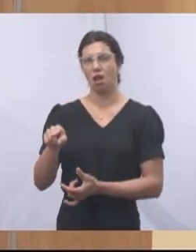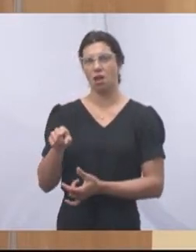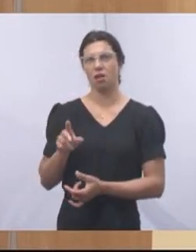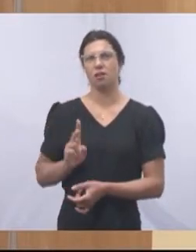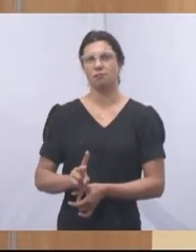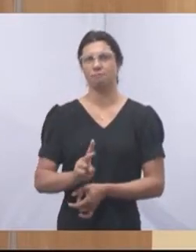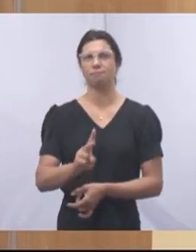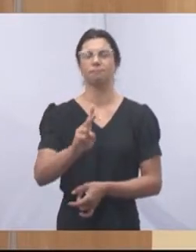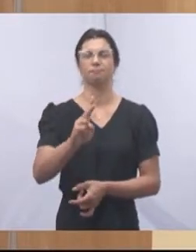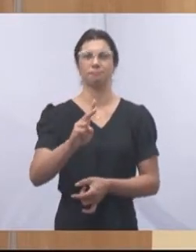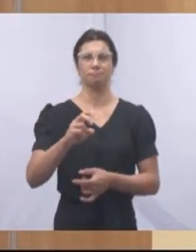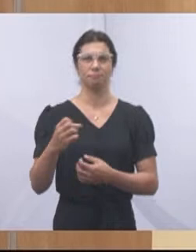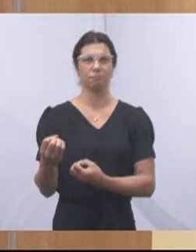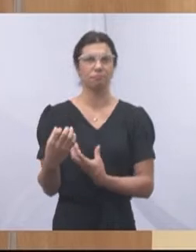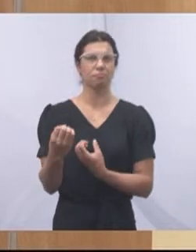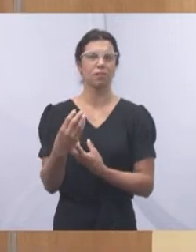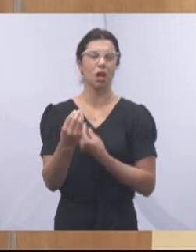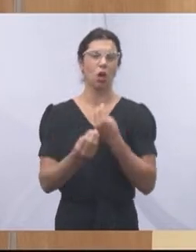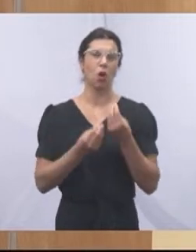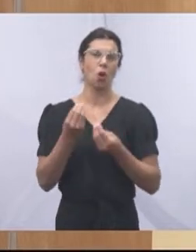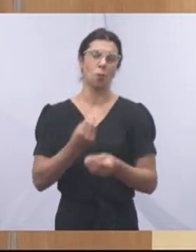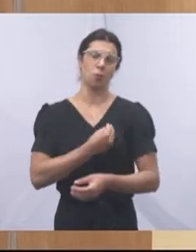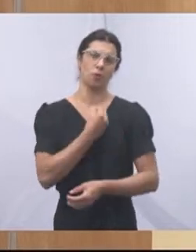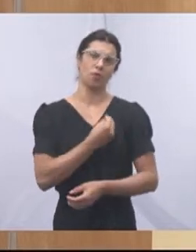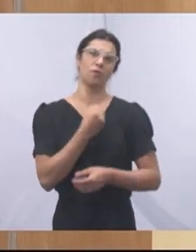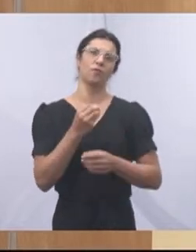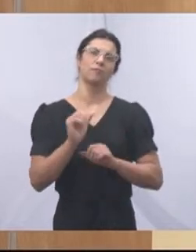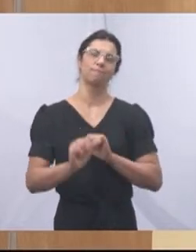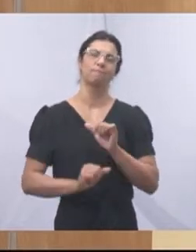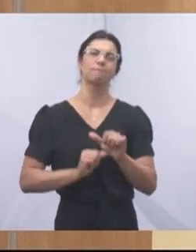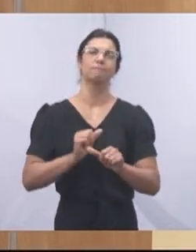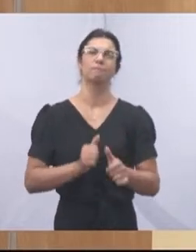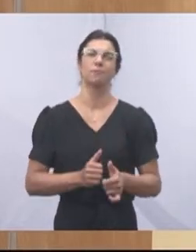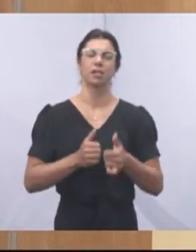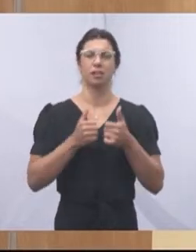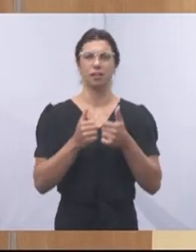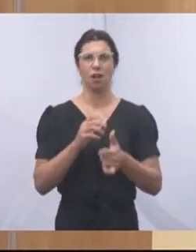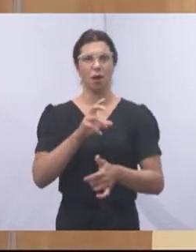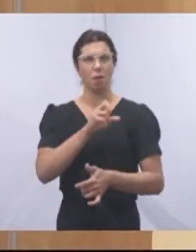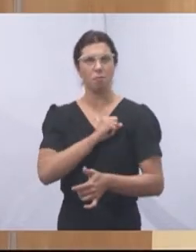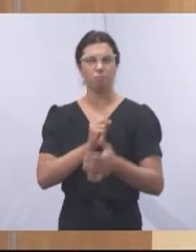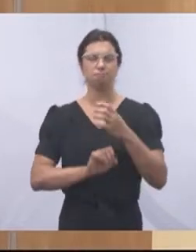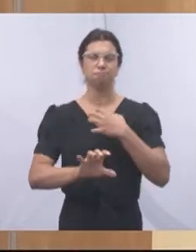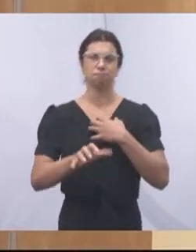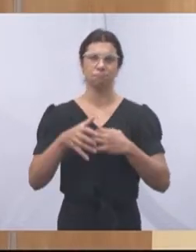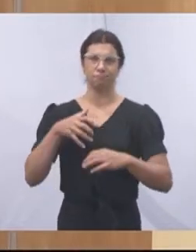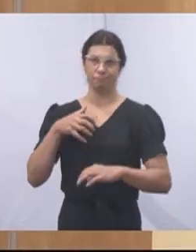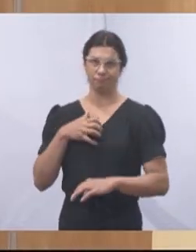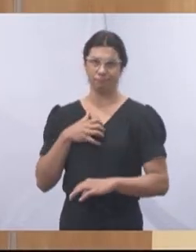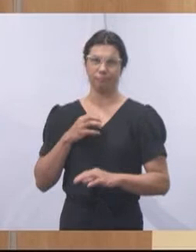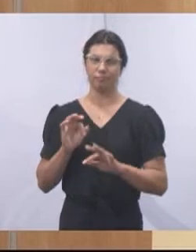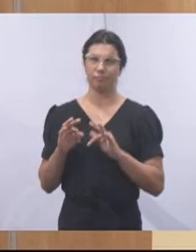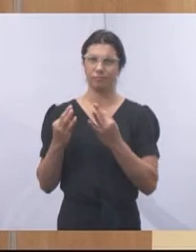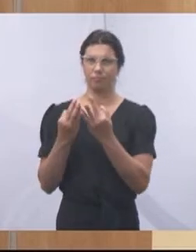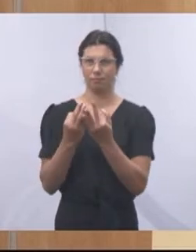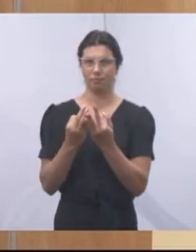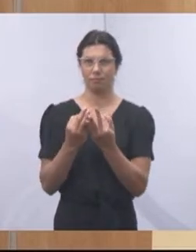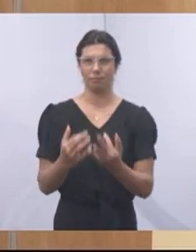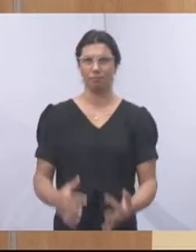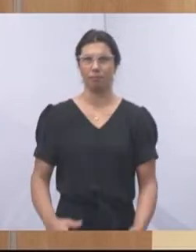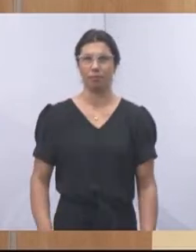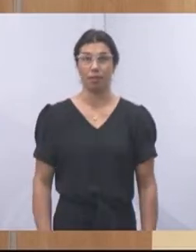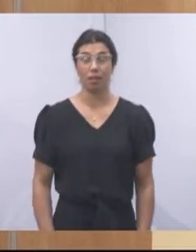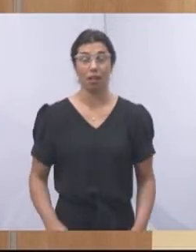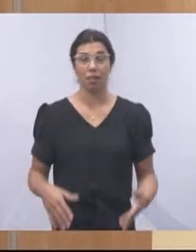abraçar nossas jornadas com dedicação, integridade e amor pela família. Então,